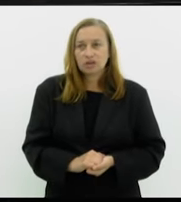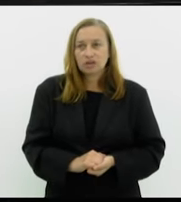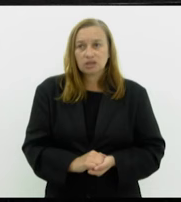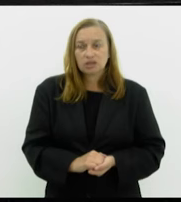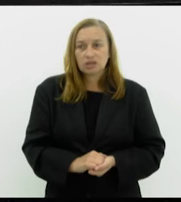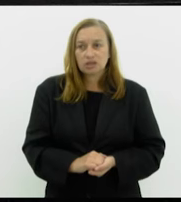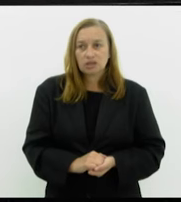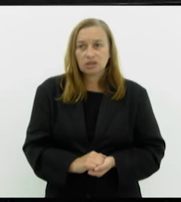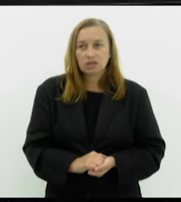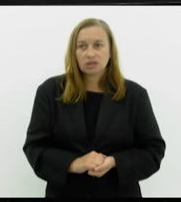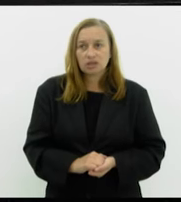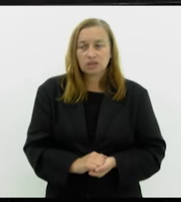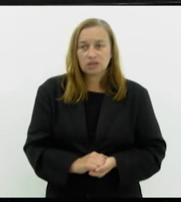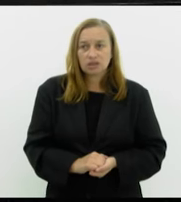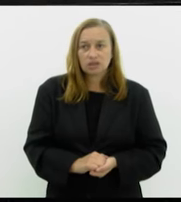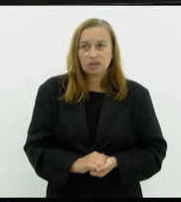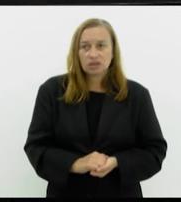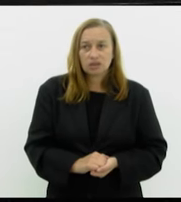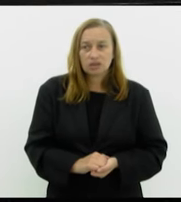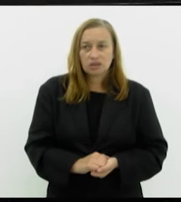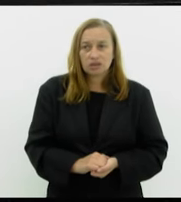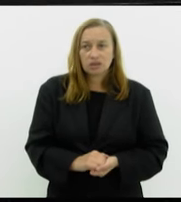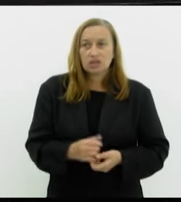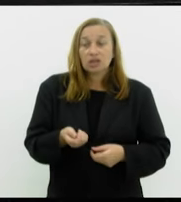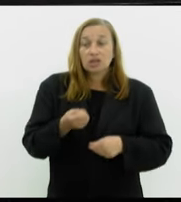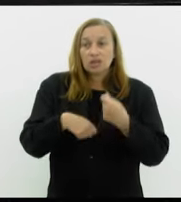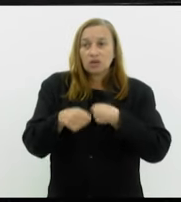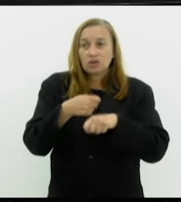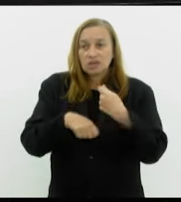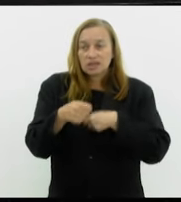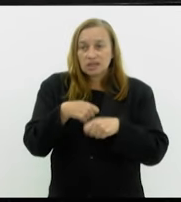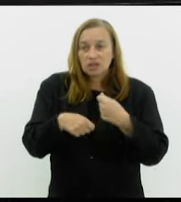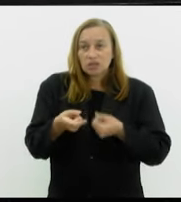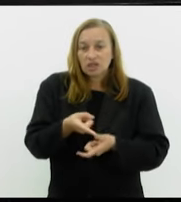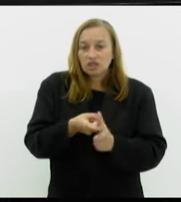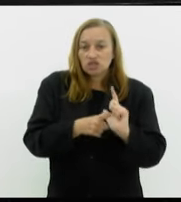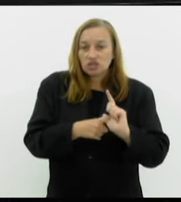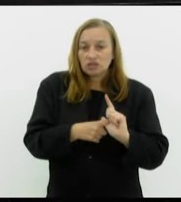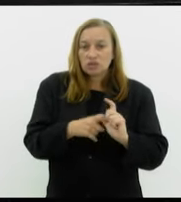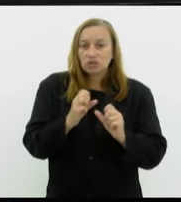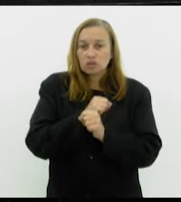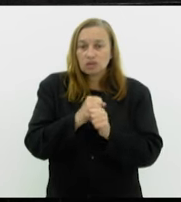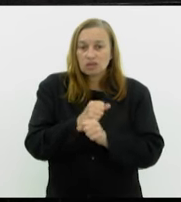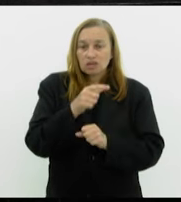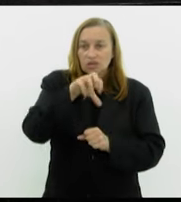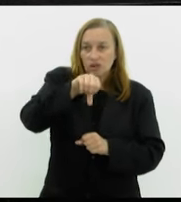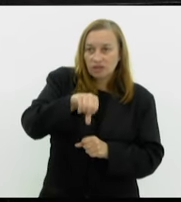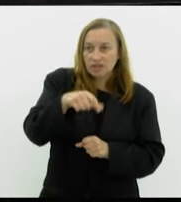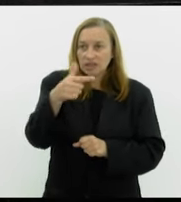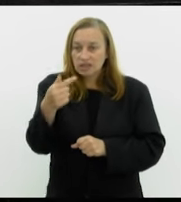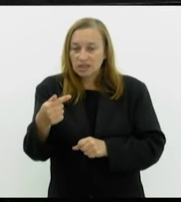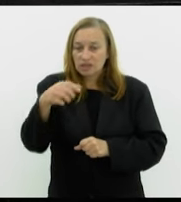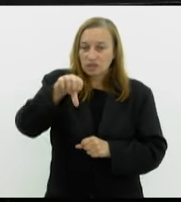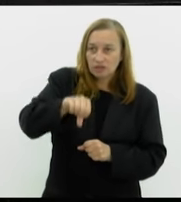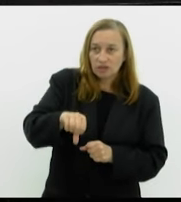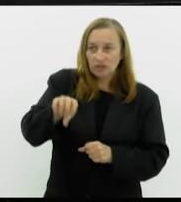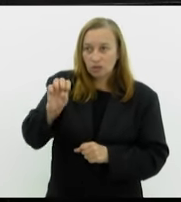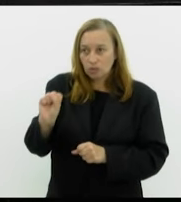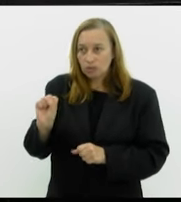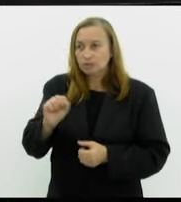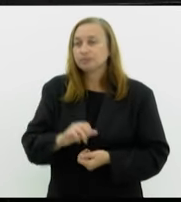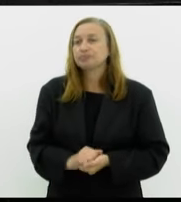anos? A partir da renegociação da dívida, que foi nos anos de 97,